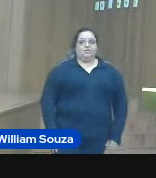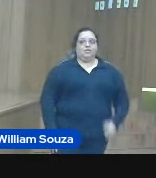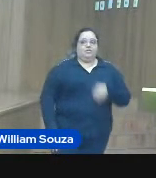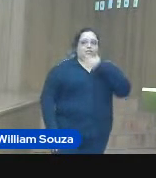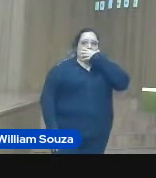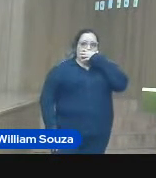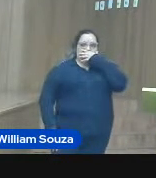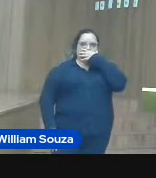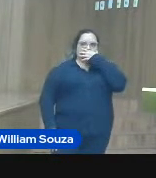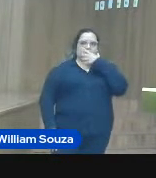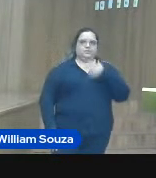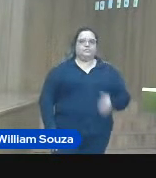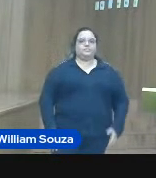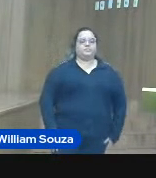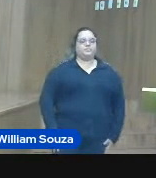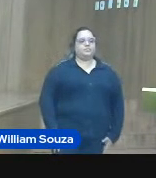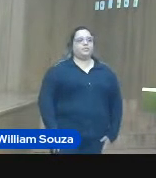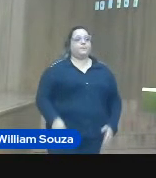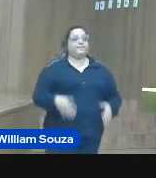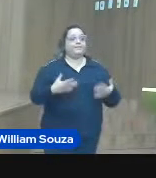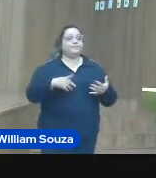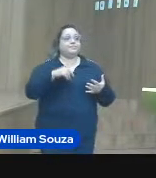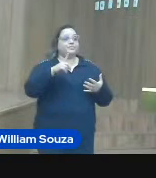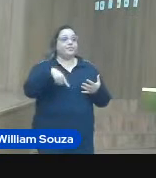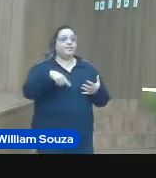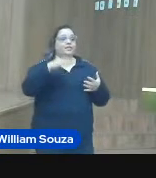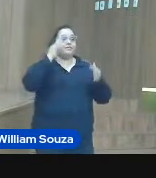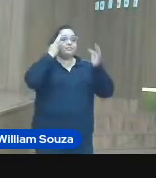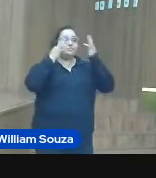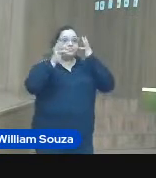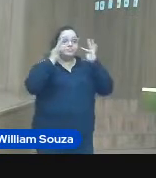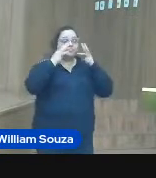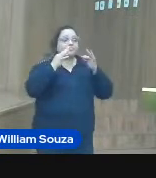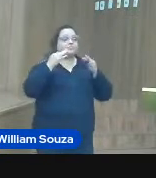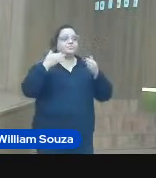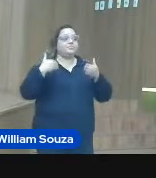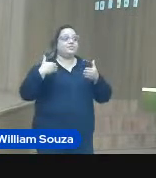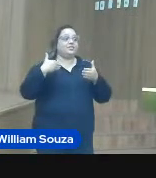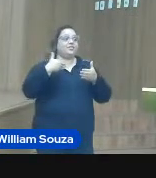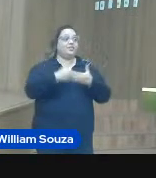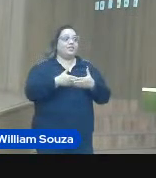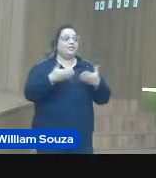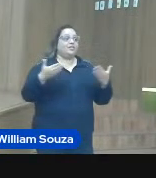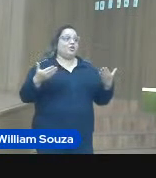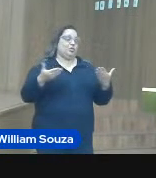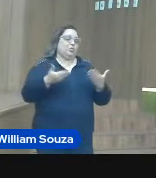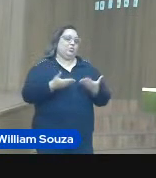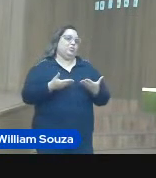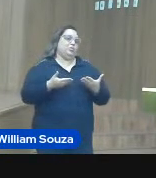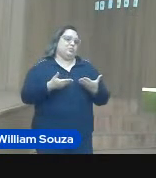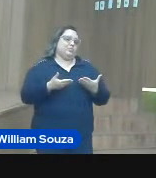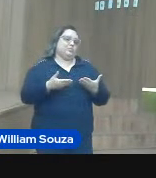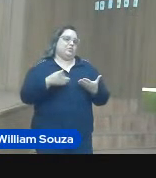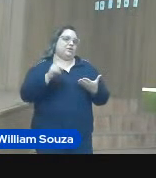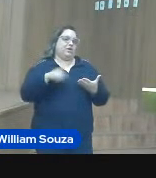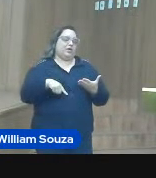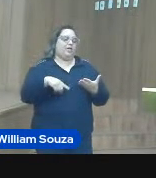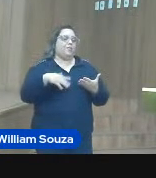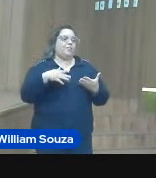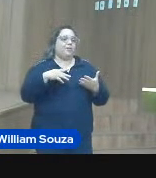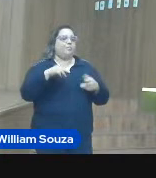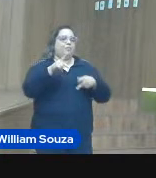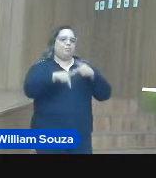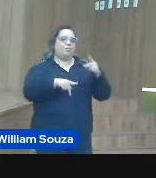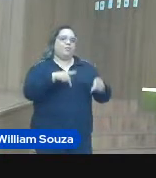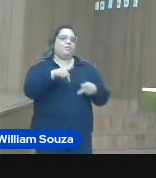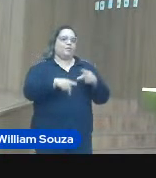Mas essa é a filosofia até hoje, infelizmente, a mais popular em torno do conhecimento matemático.